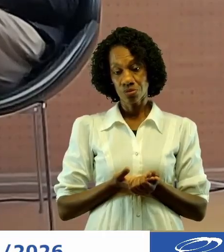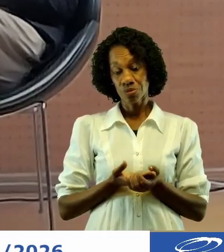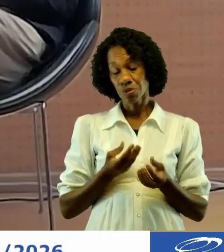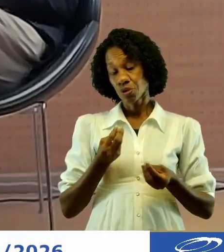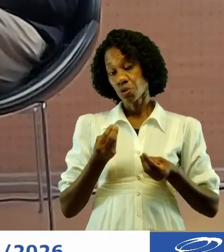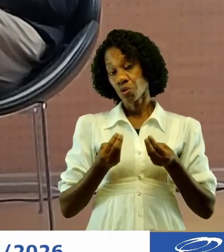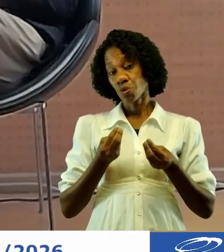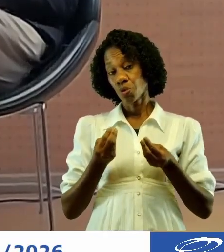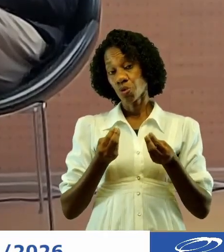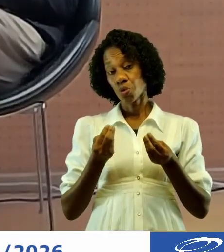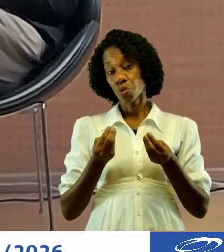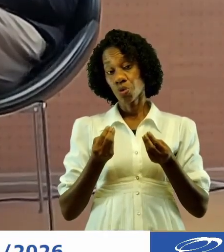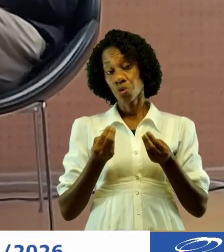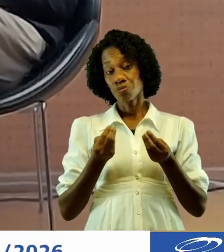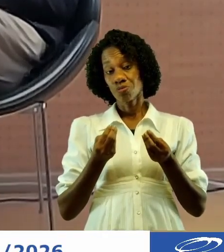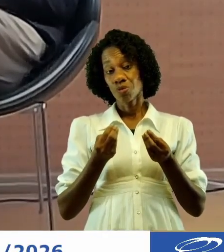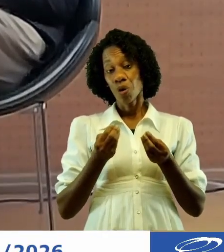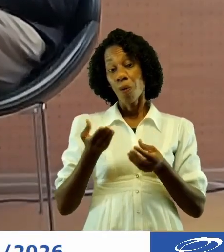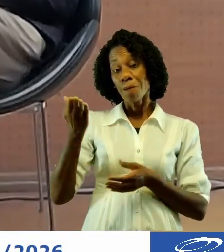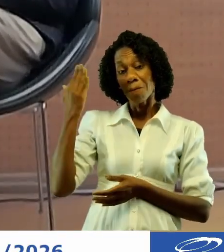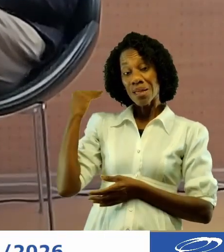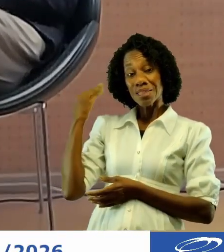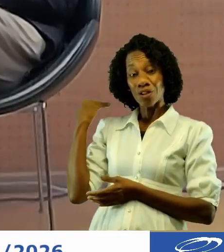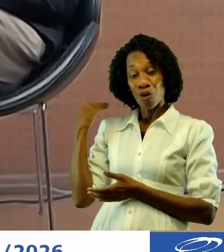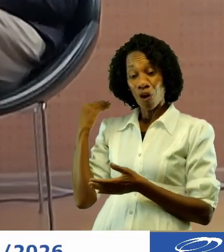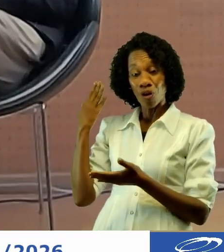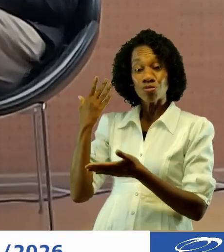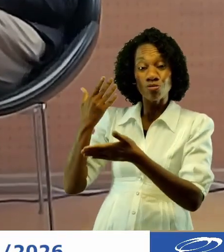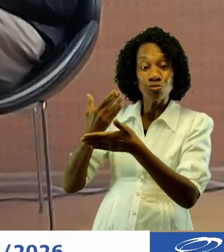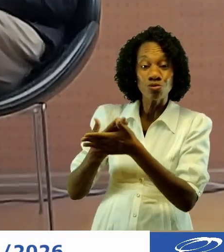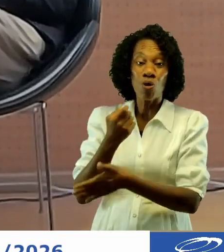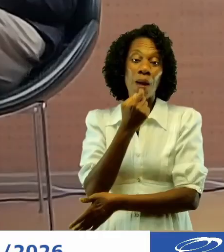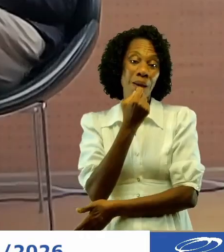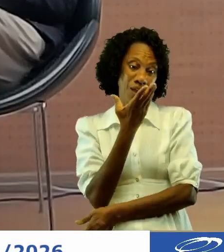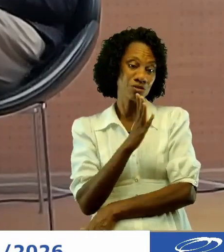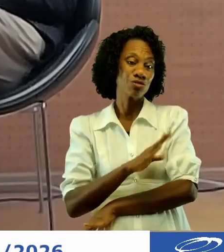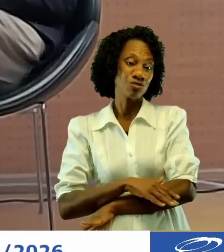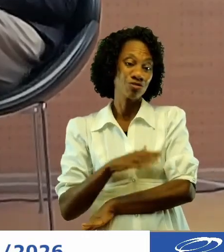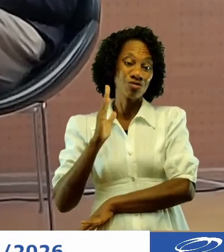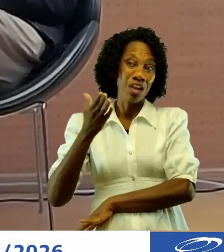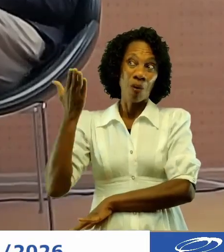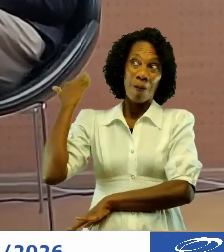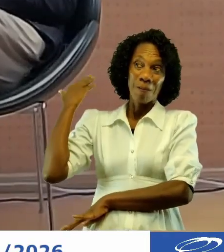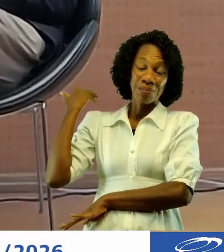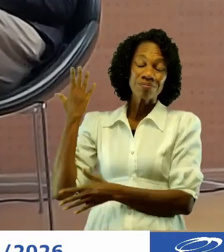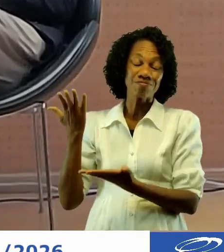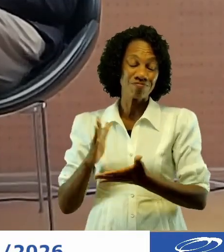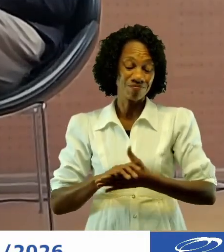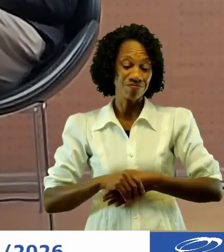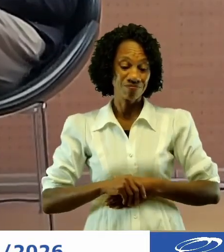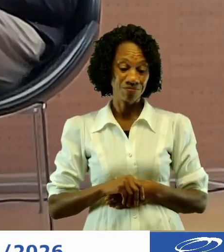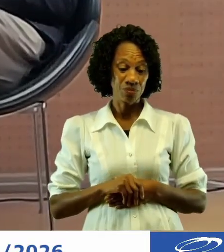com essas drogas que são antigas. Okay, with drugs that we